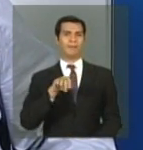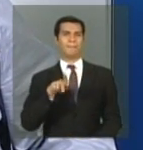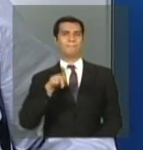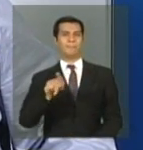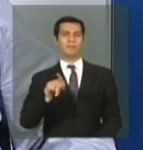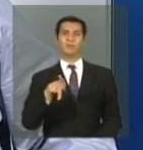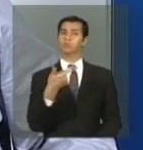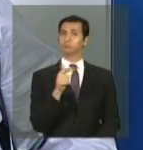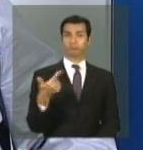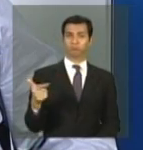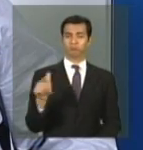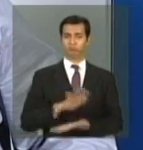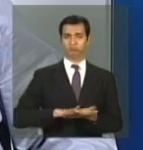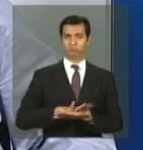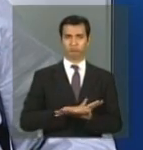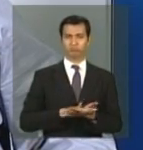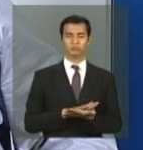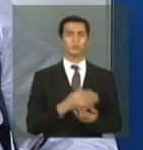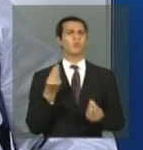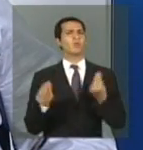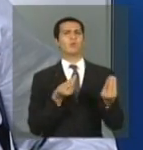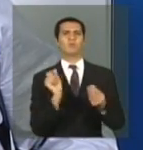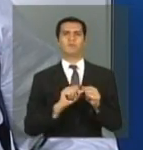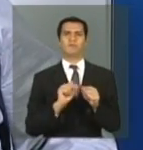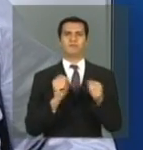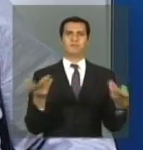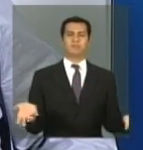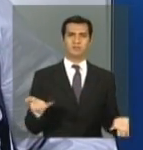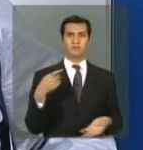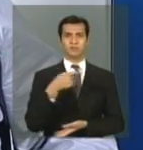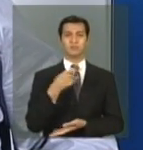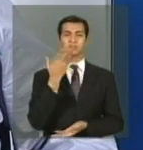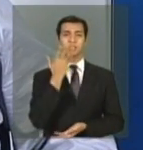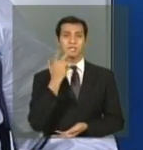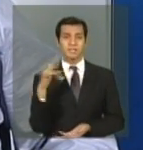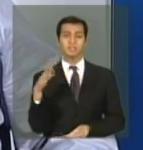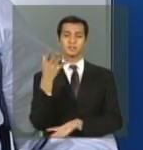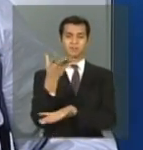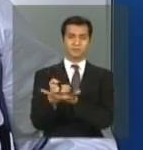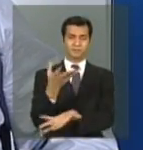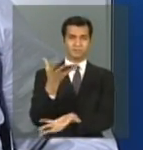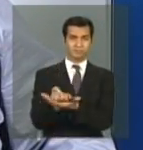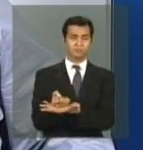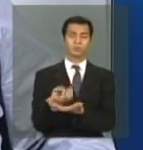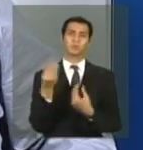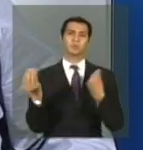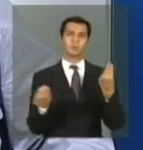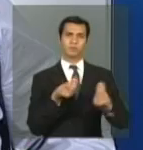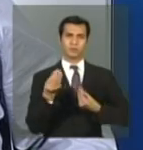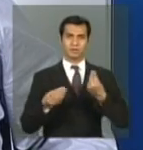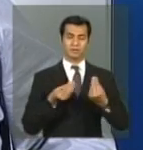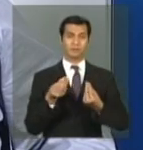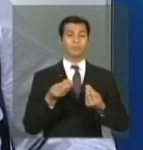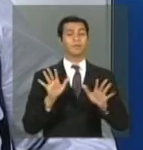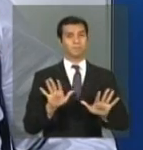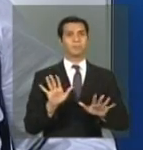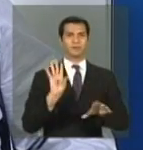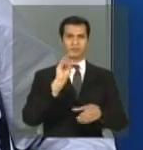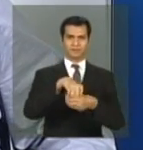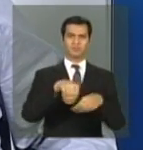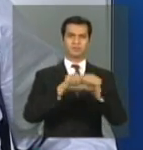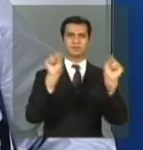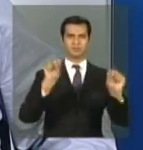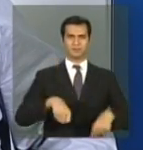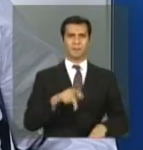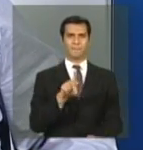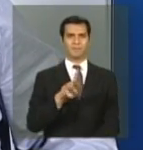Então, como fazer, como proceder o registro, né, e o acompanhamento da frequência nessa situação? No sistema presença, né,